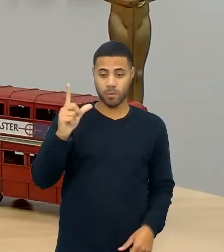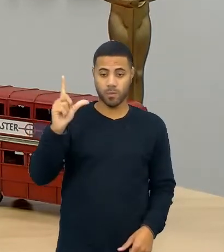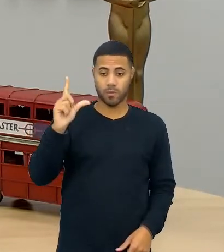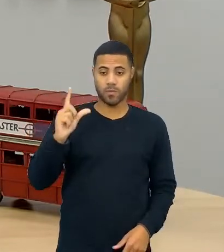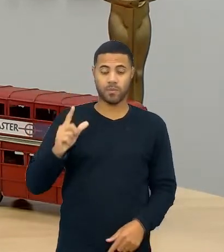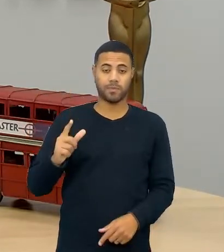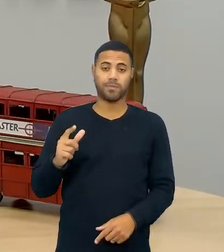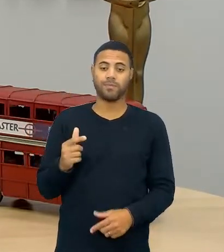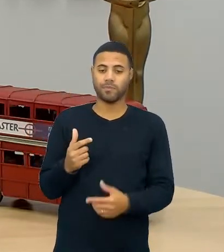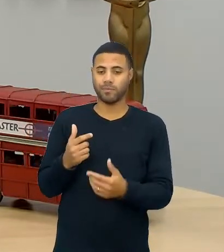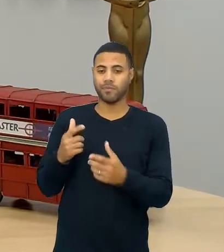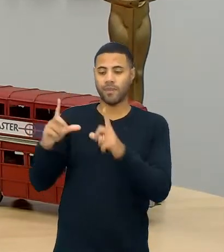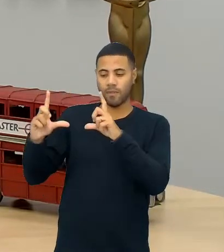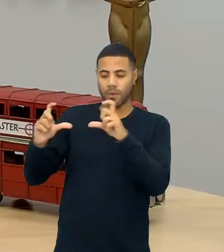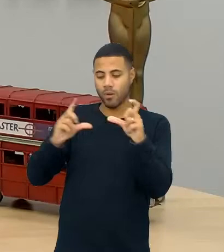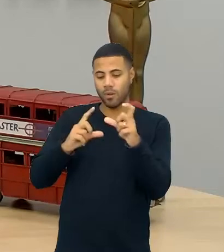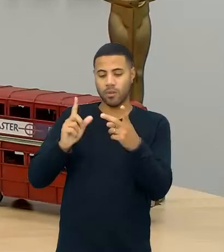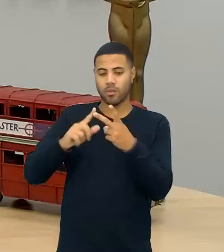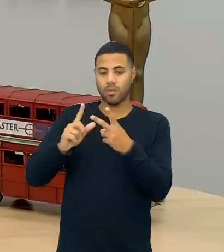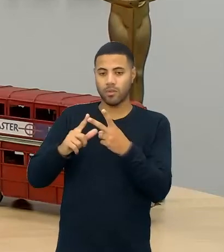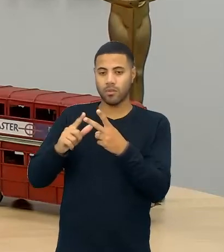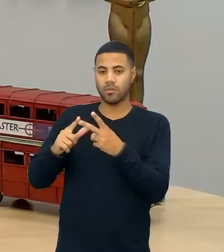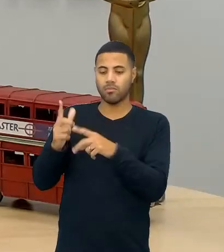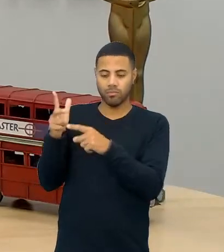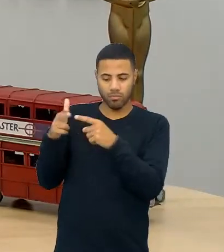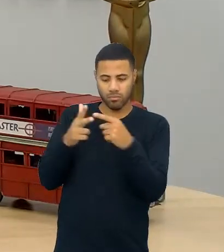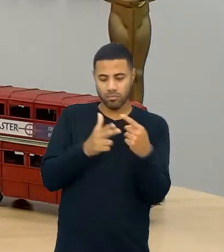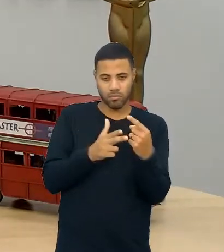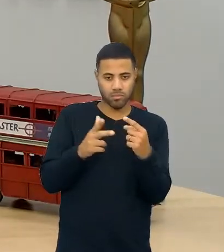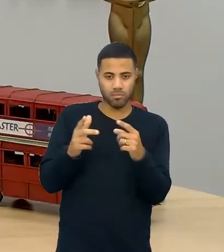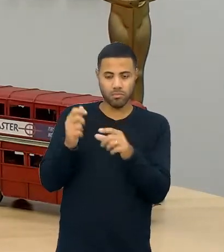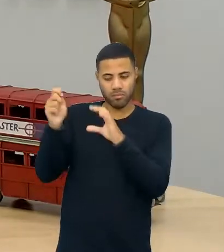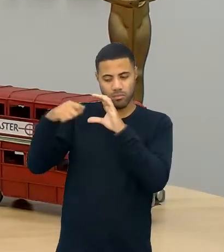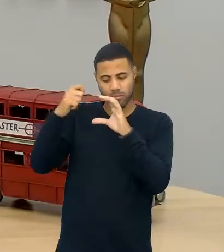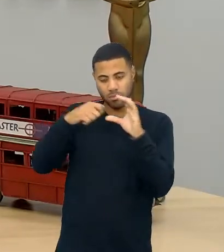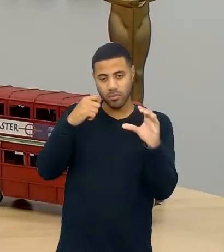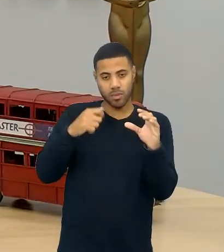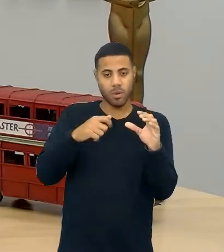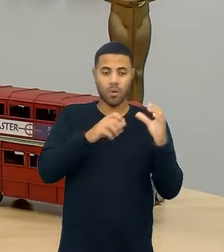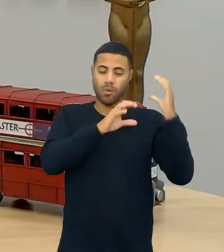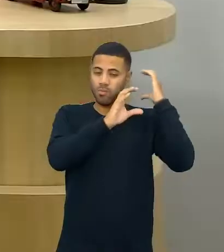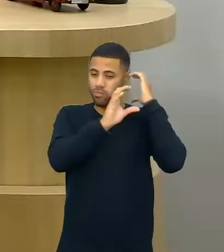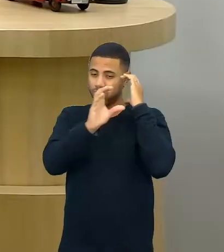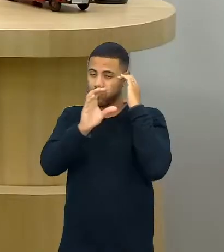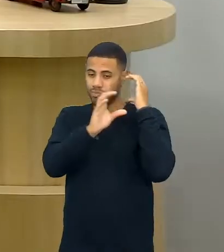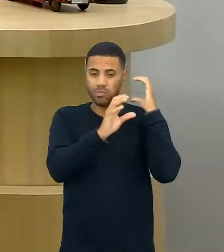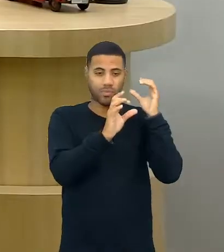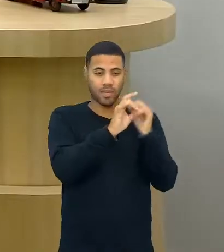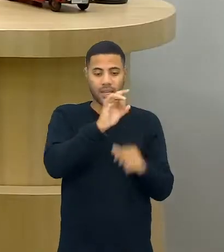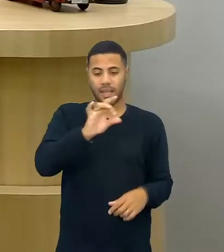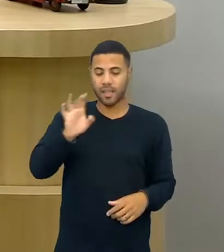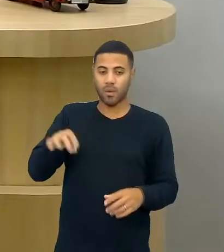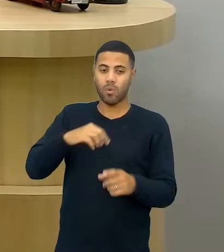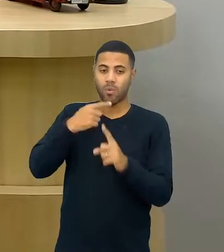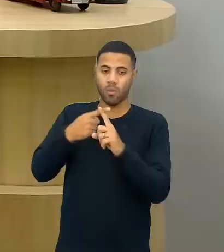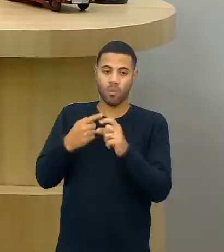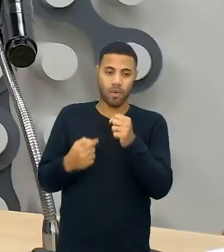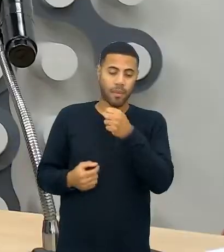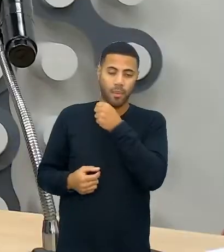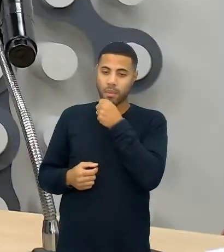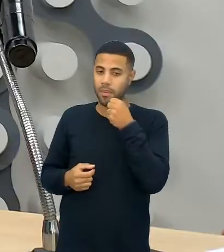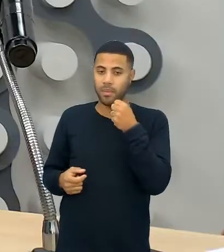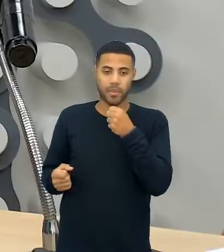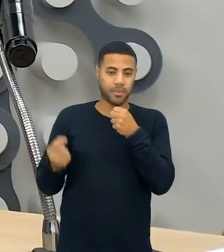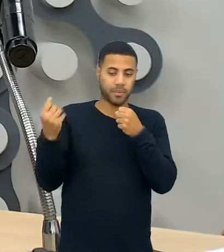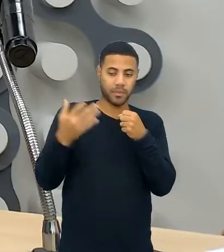serão fotógrafo. O cinegrafista, olha que bacana. O jornalista de campo, você entendeu? Vai fazer a locução do ao vivo ali do que